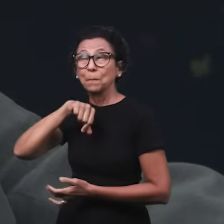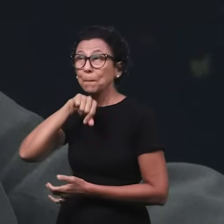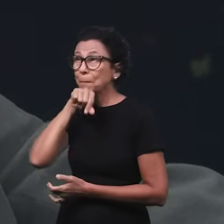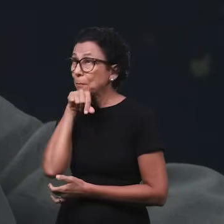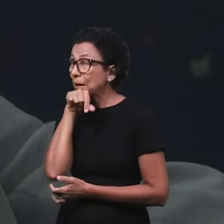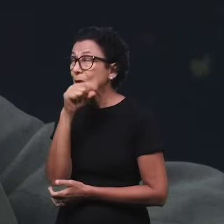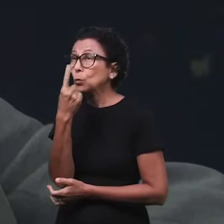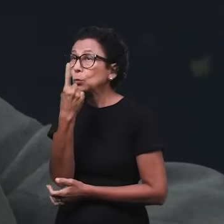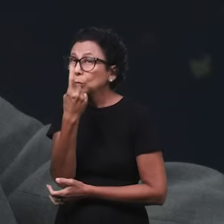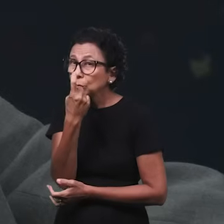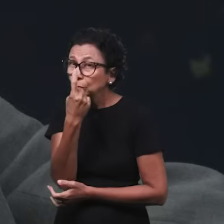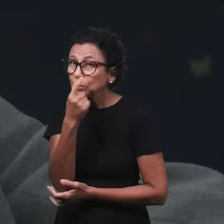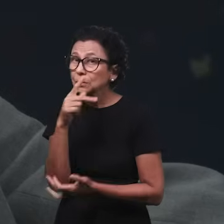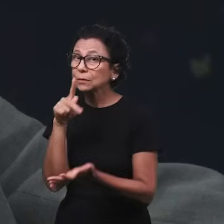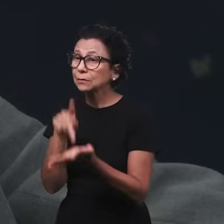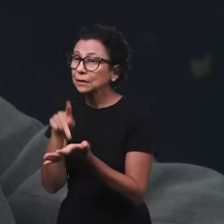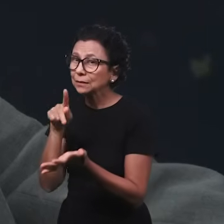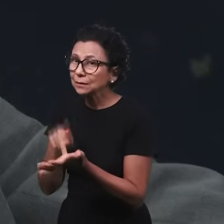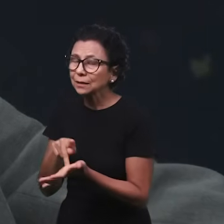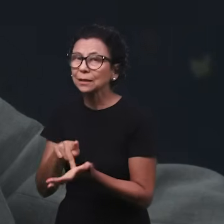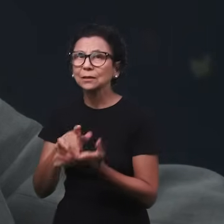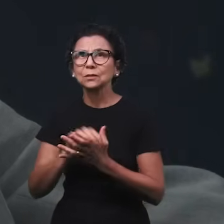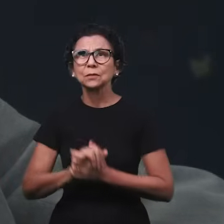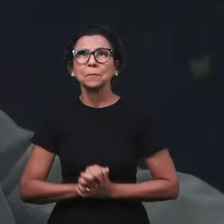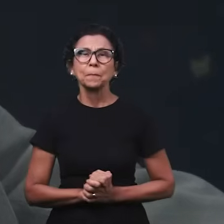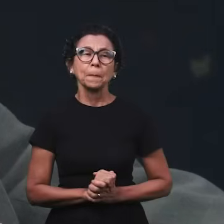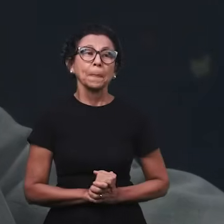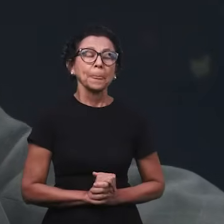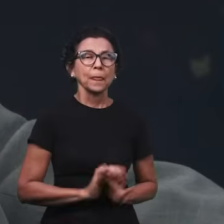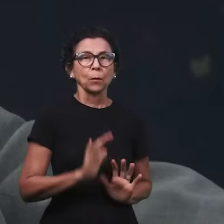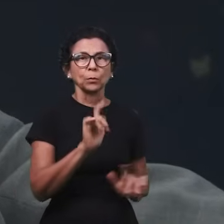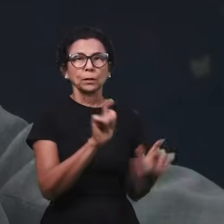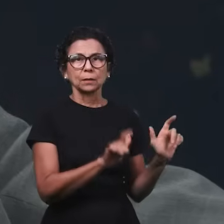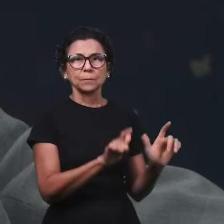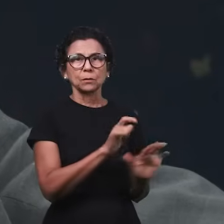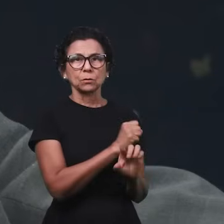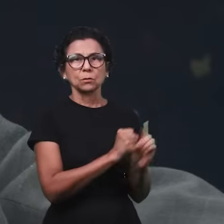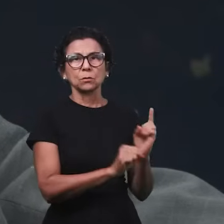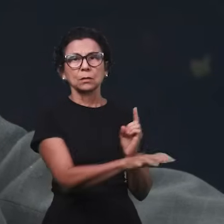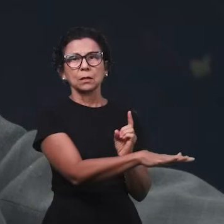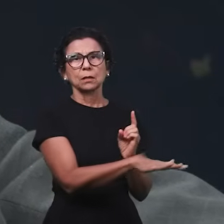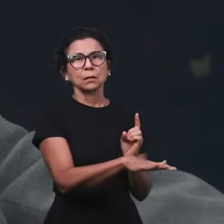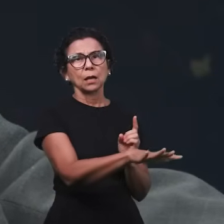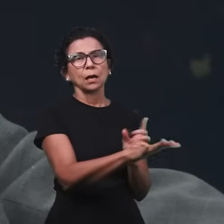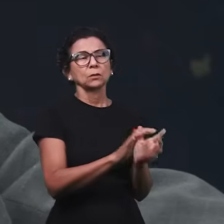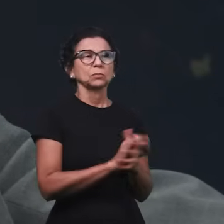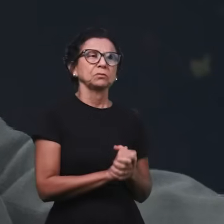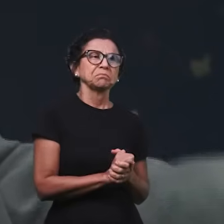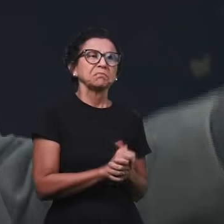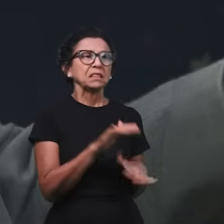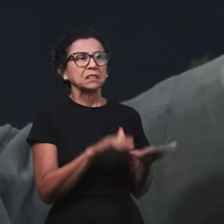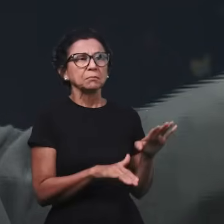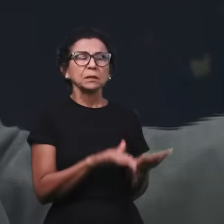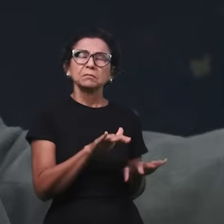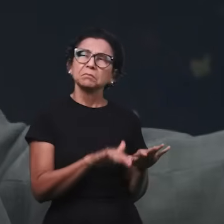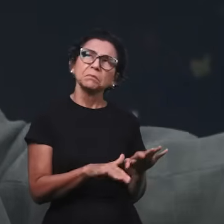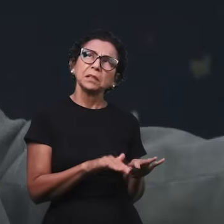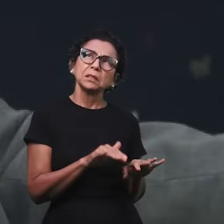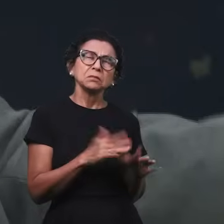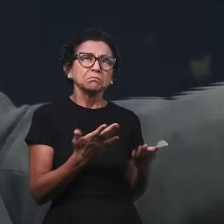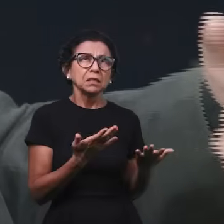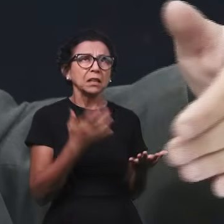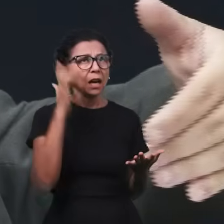verdade. Por quê? Porque hoje a gente pega, as pessoas elas tentam relativizar isso, relativizar todas as coisas. E o relativismo